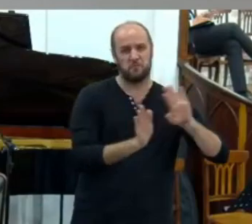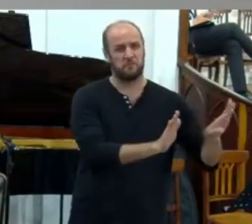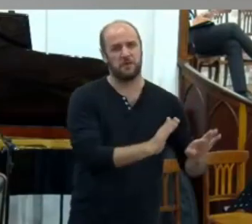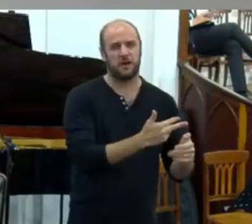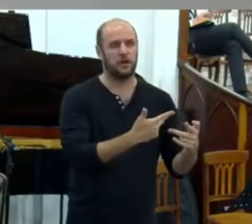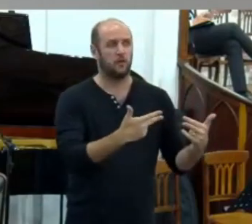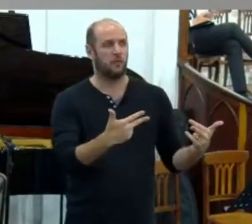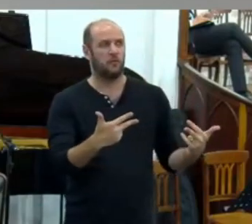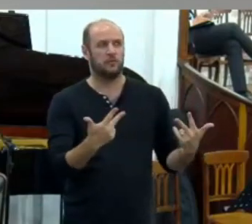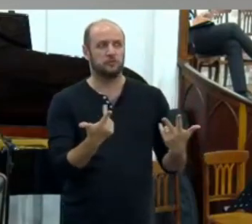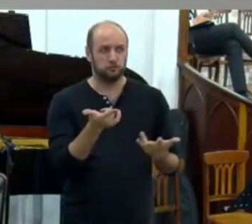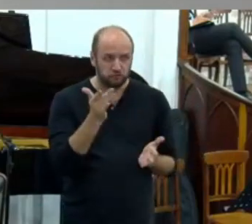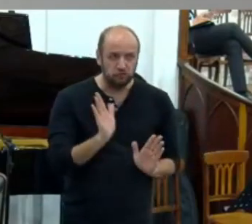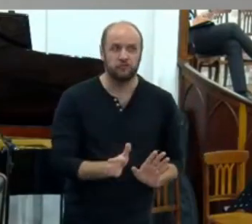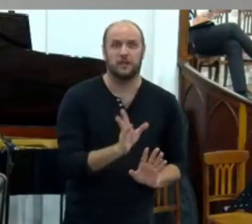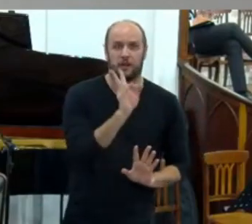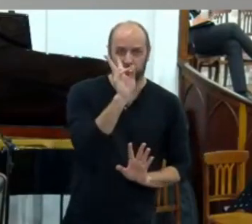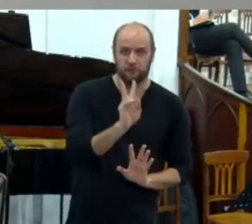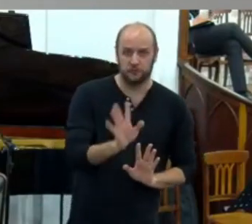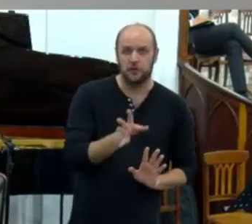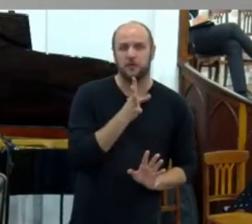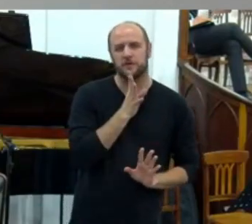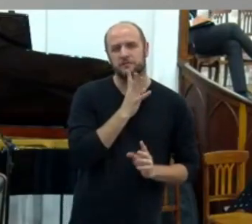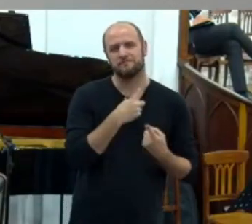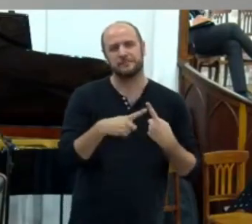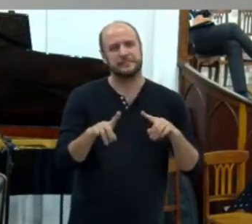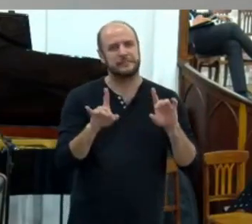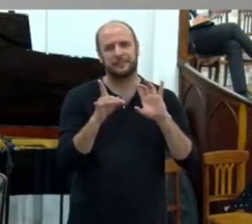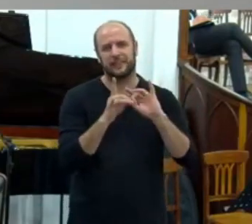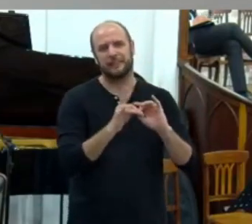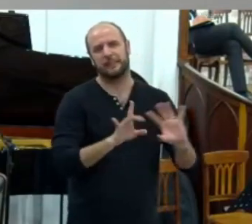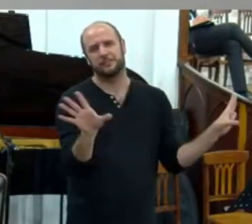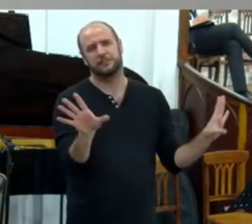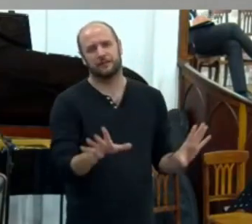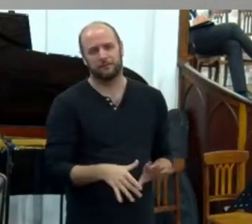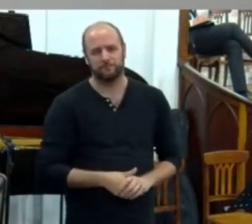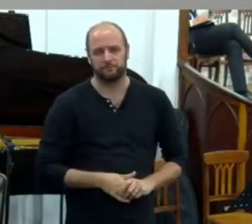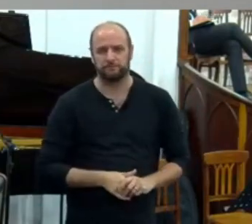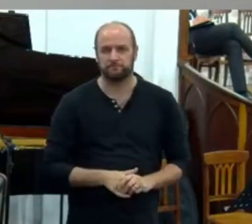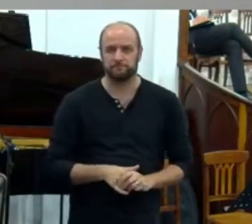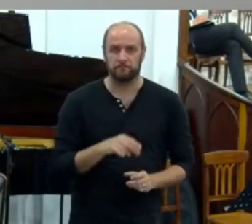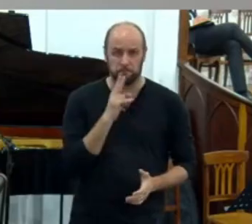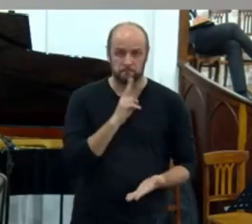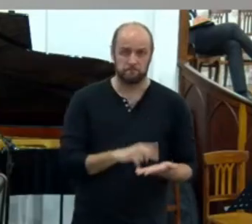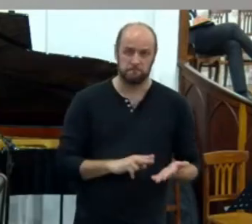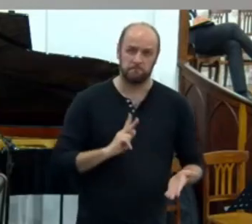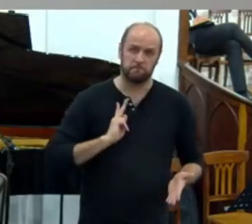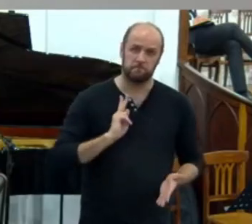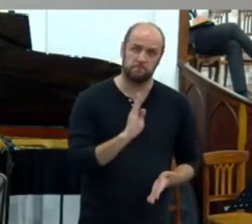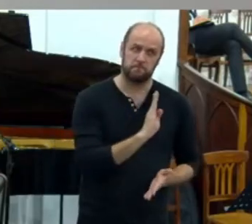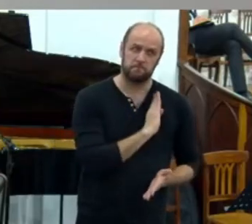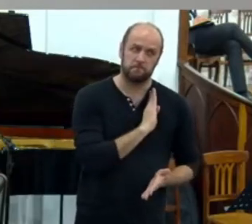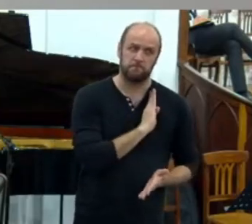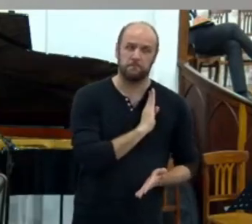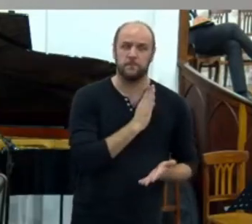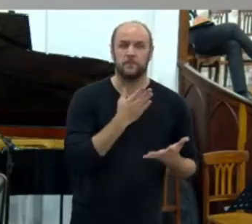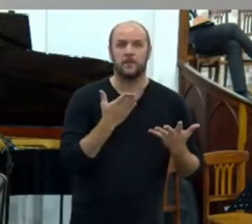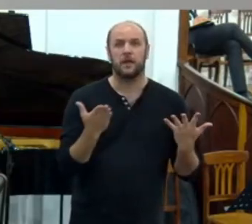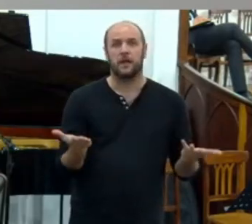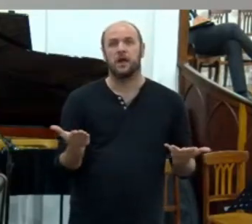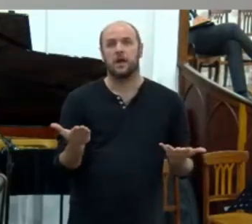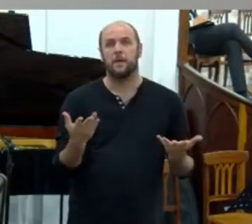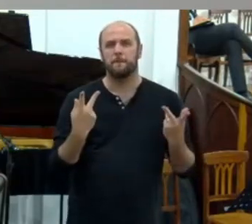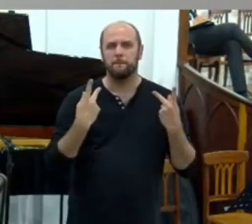coisas que eles haviam ouvido e crido. A carta aos Hebreus é, portanto, um